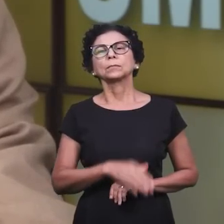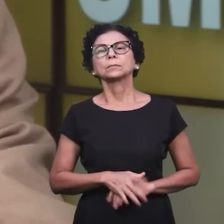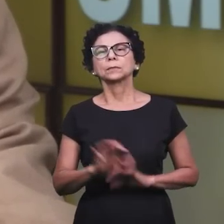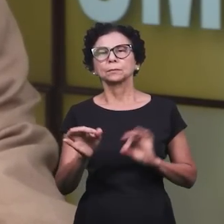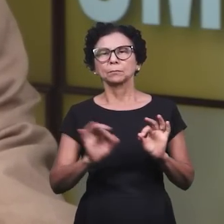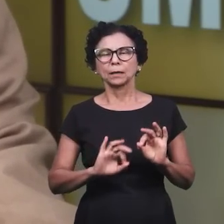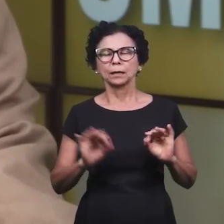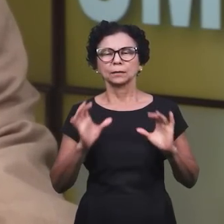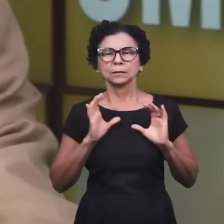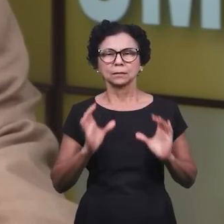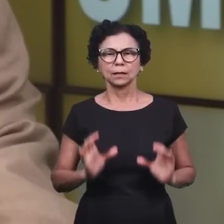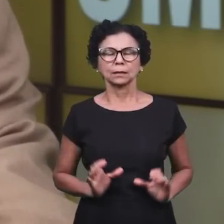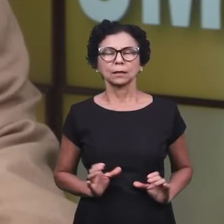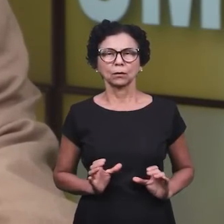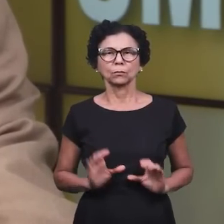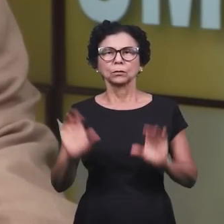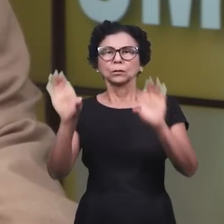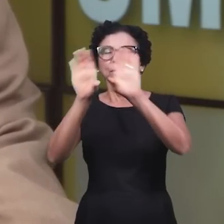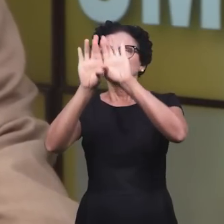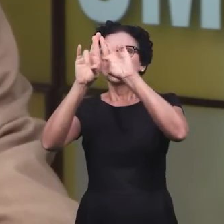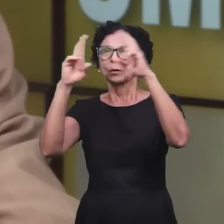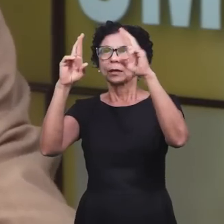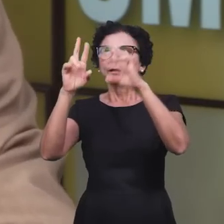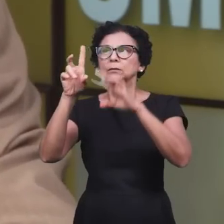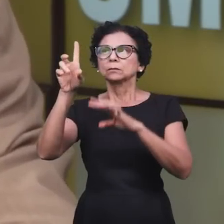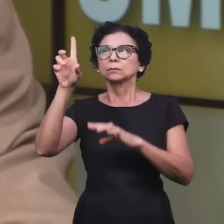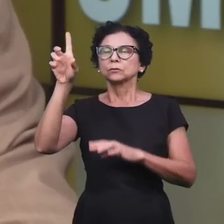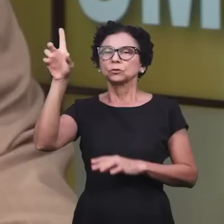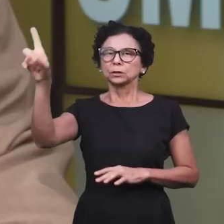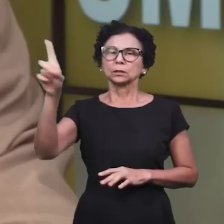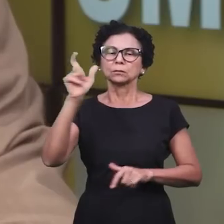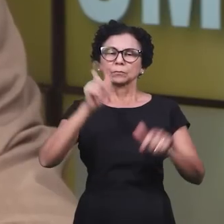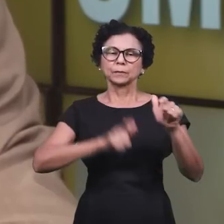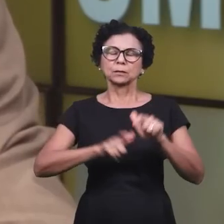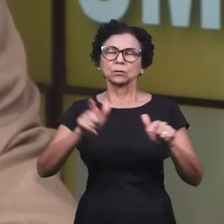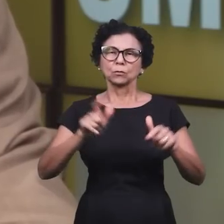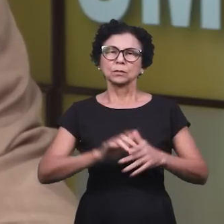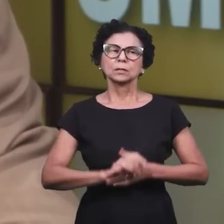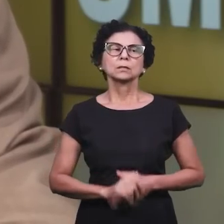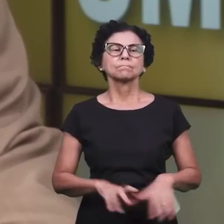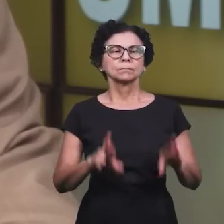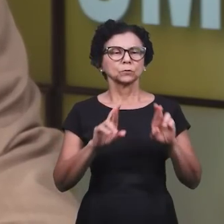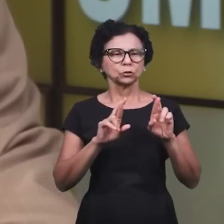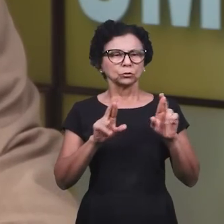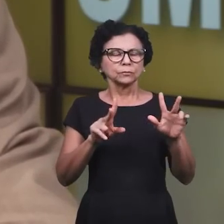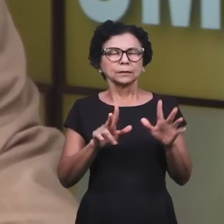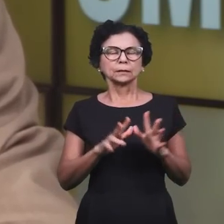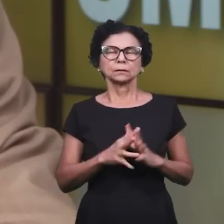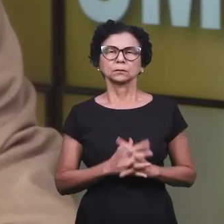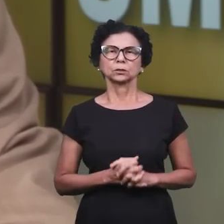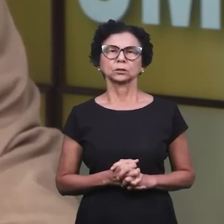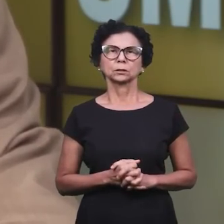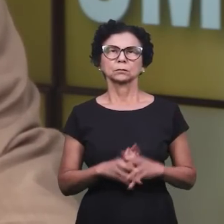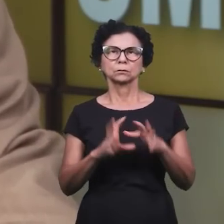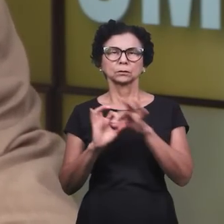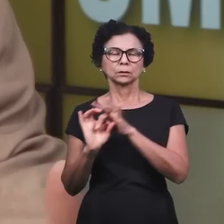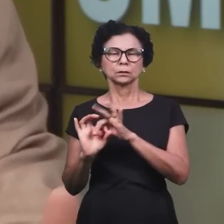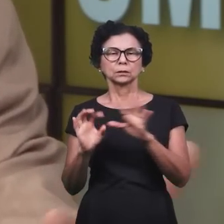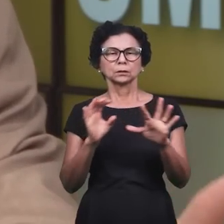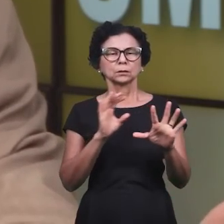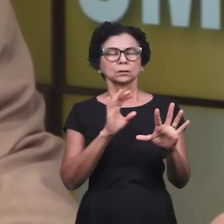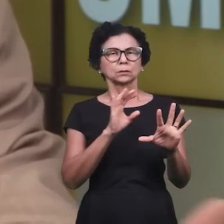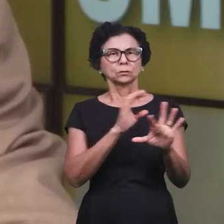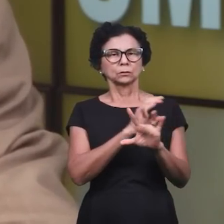para o reino de Deus e fazem a diferença Glória a Deus. no Muito contexto bom, social, no contexto familiar